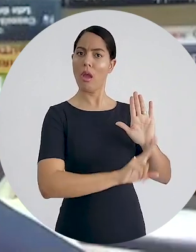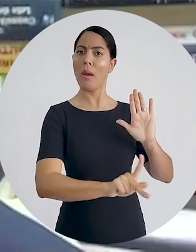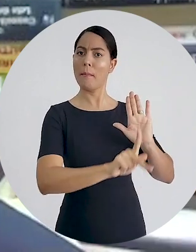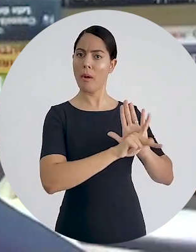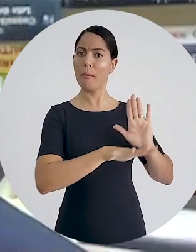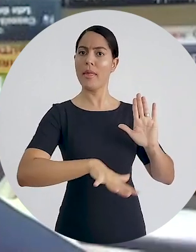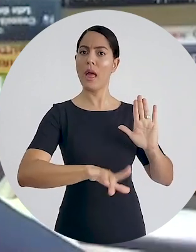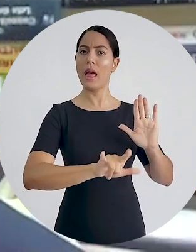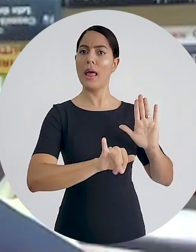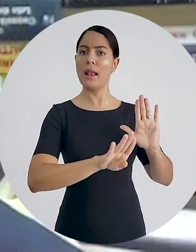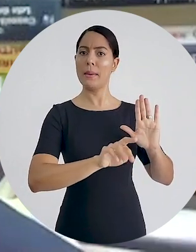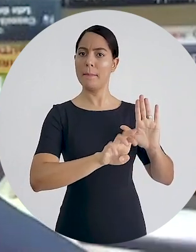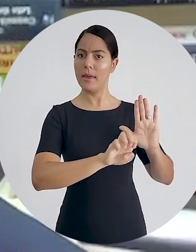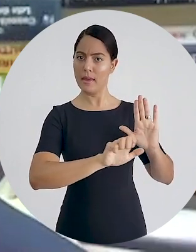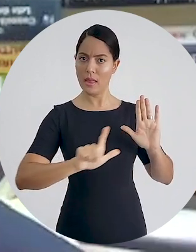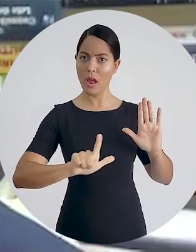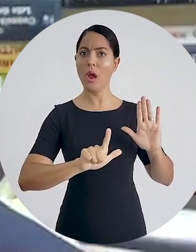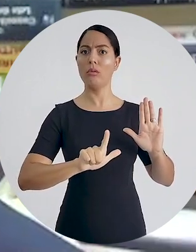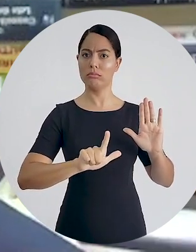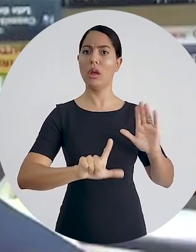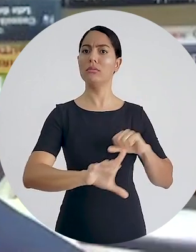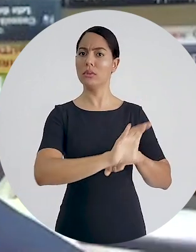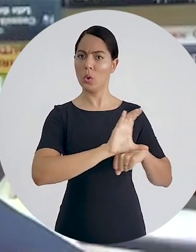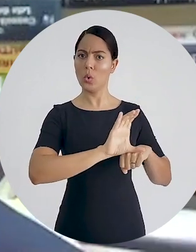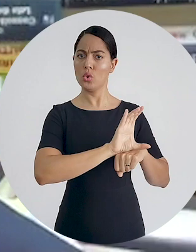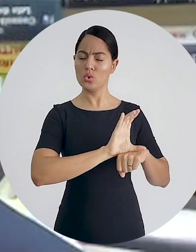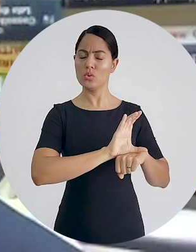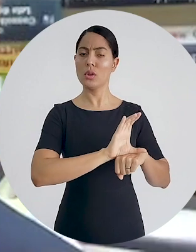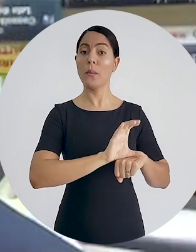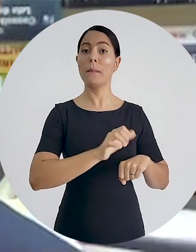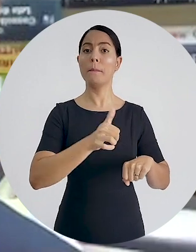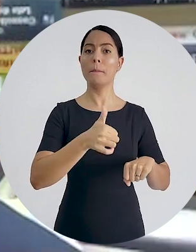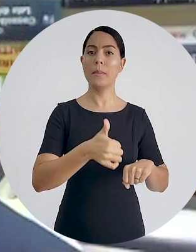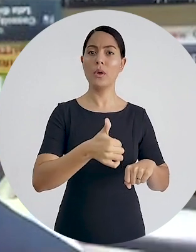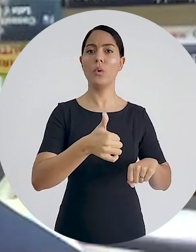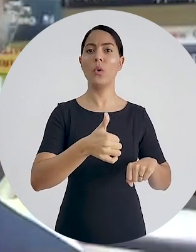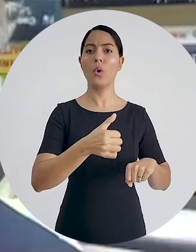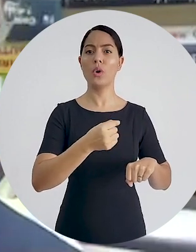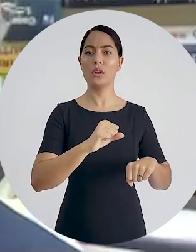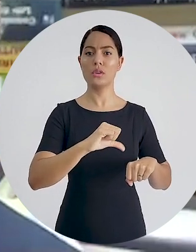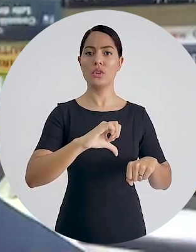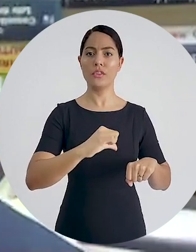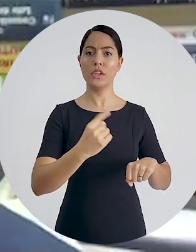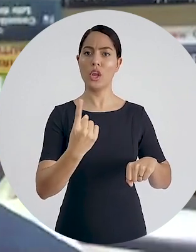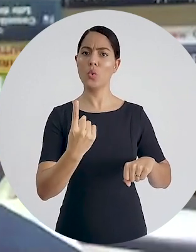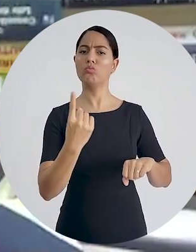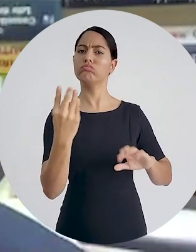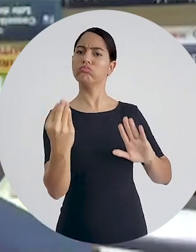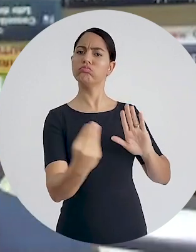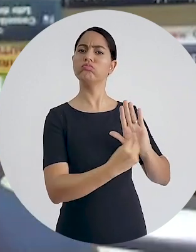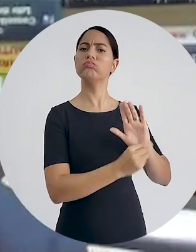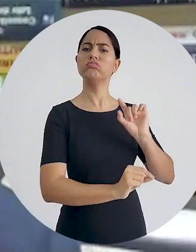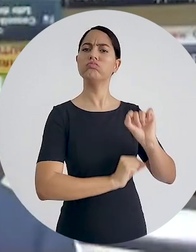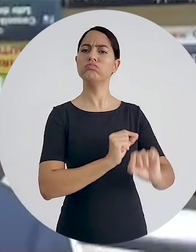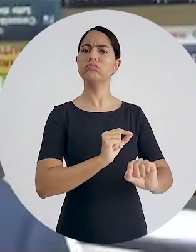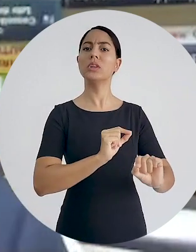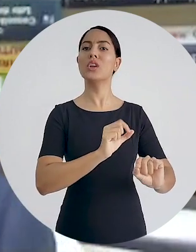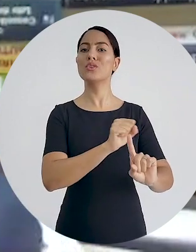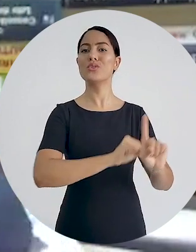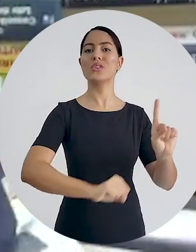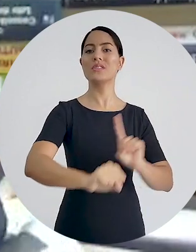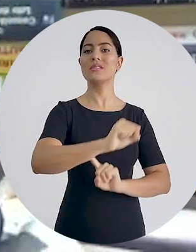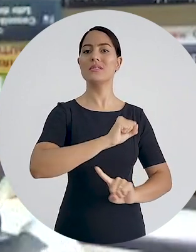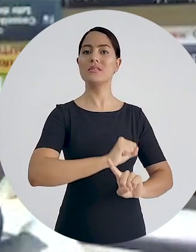liberal instituído pela República na Constituição de 1891 em um